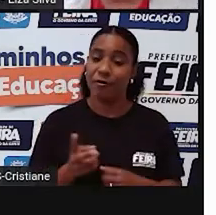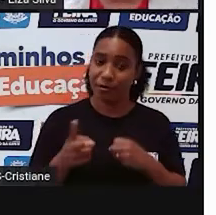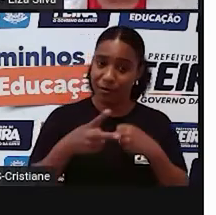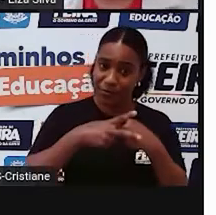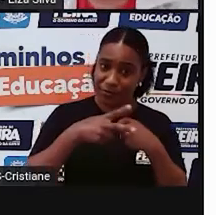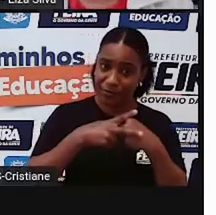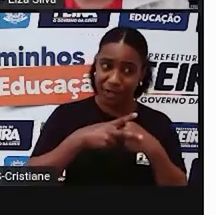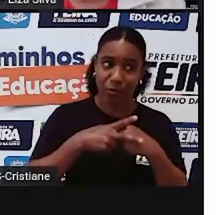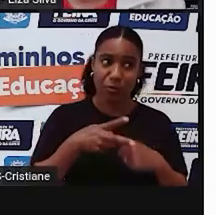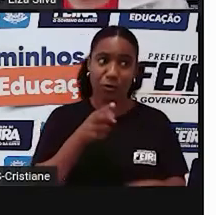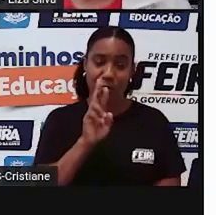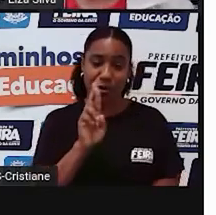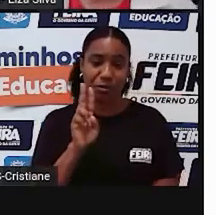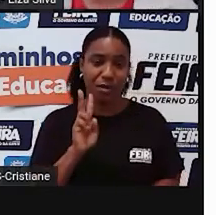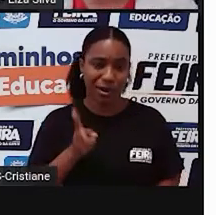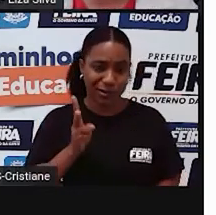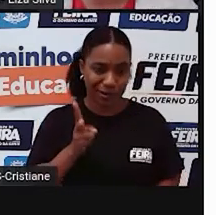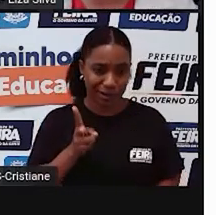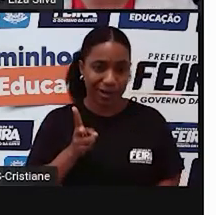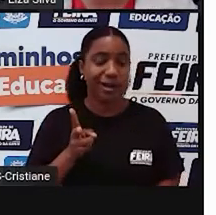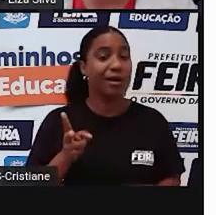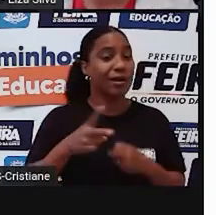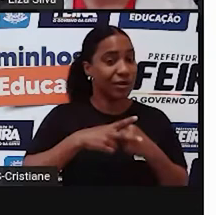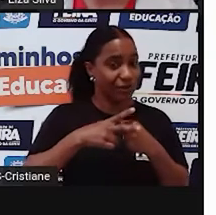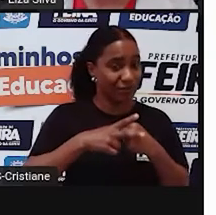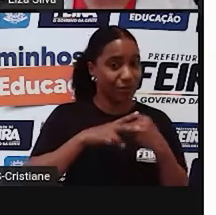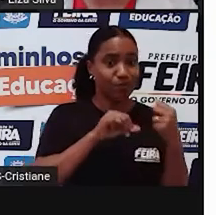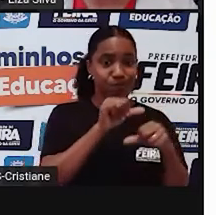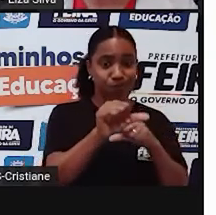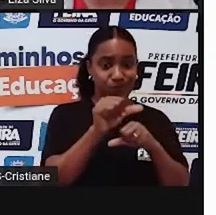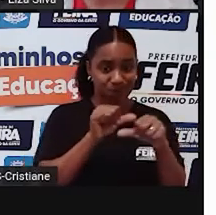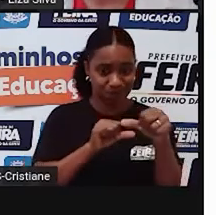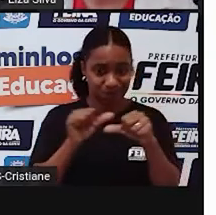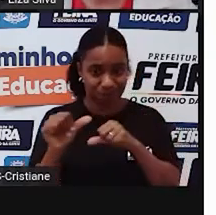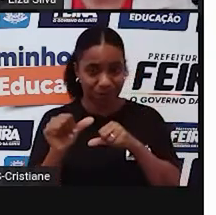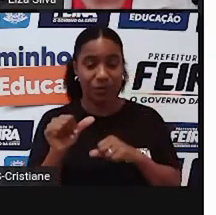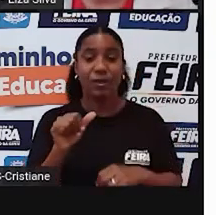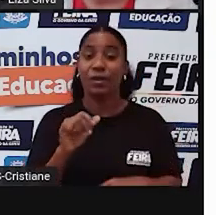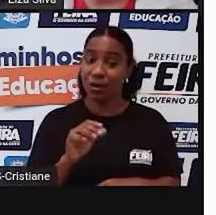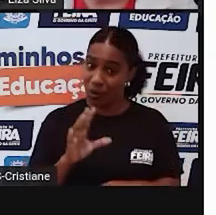verbos regulares e qual o grupo dos verbos irregulares. Color.